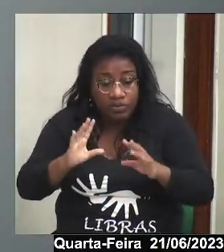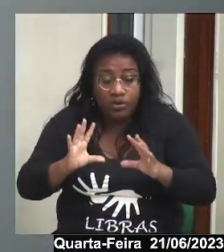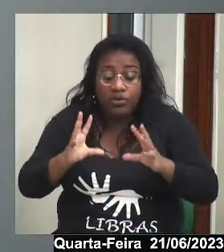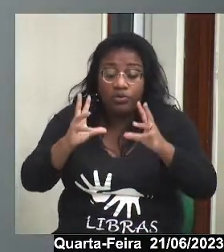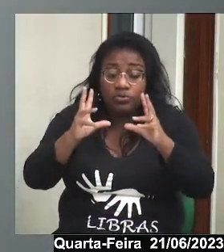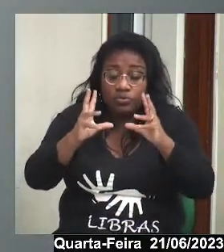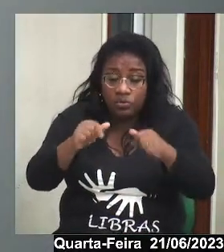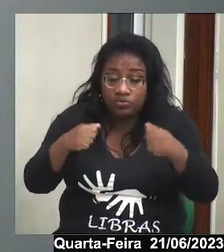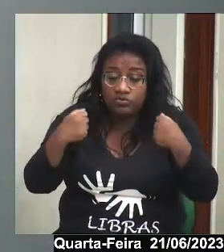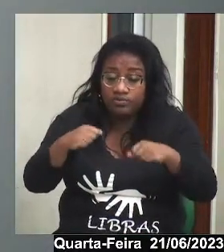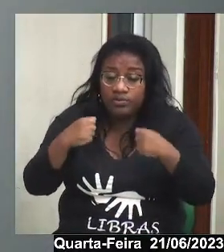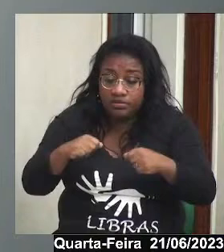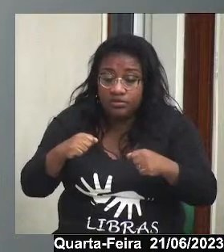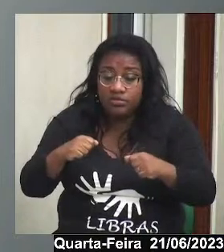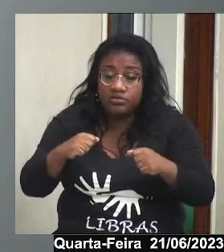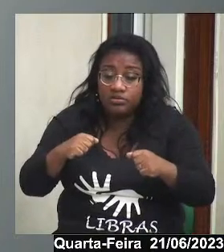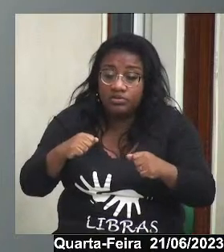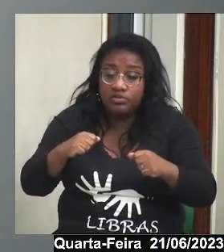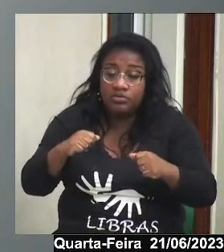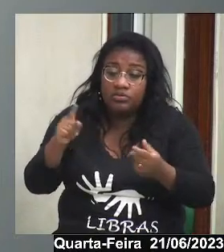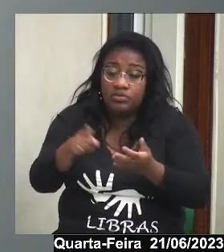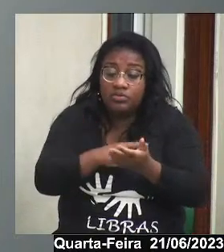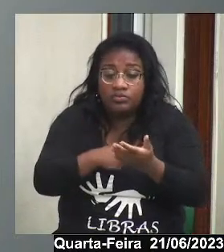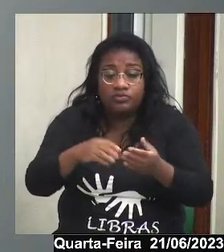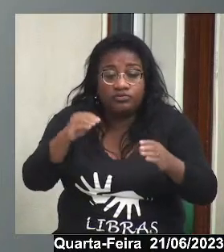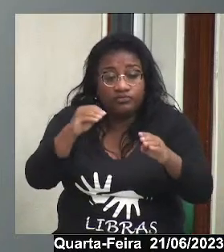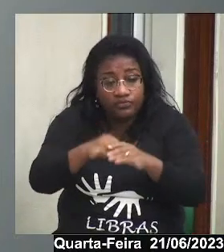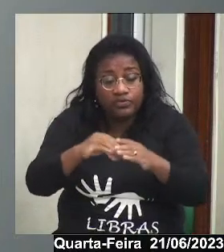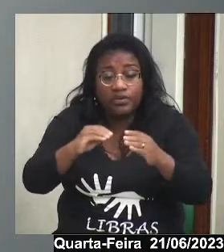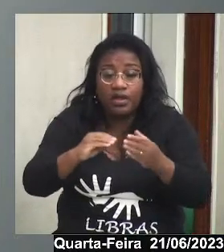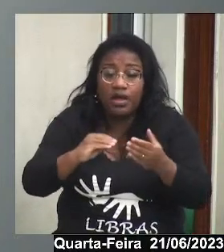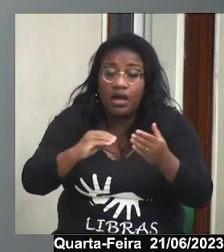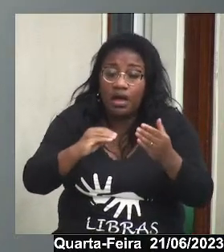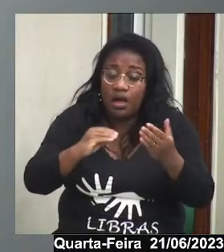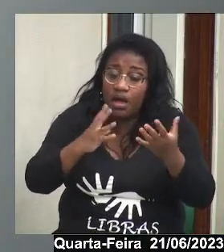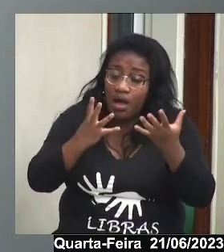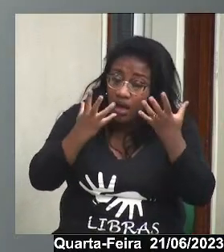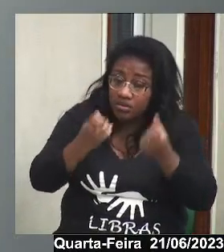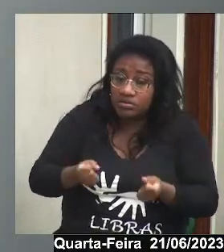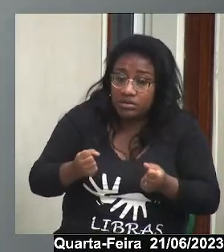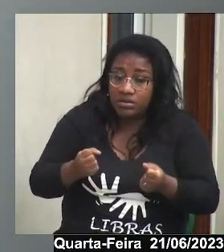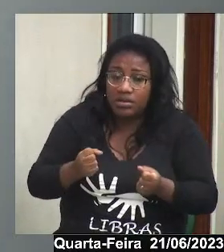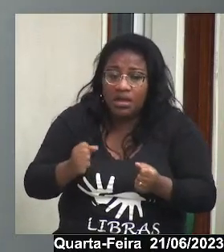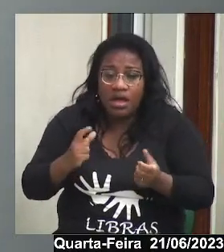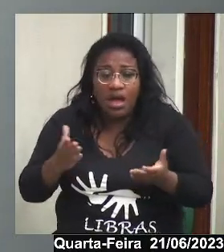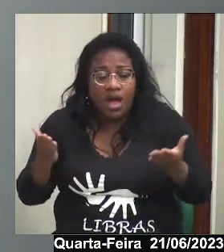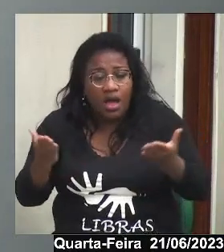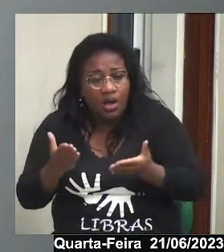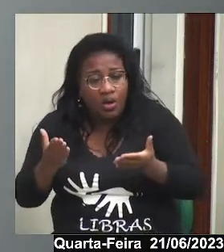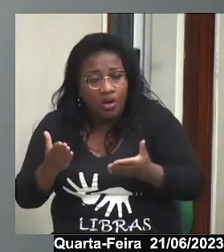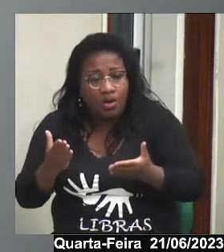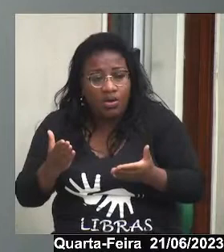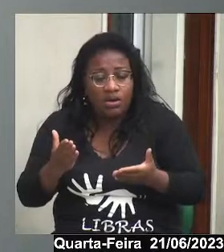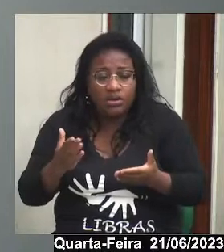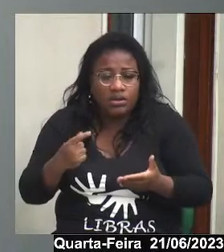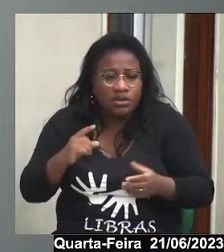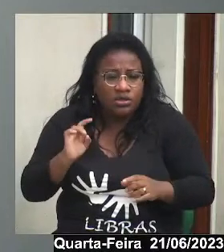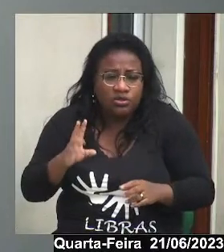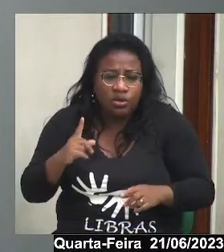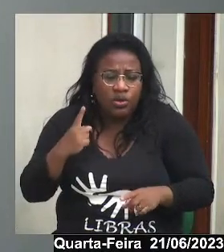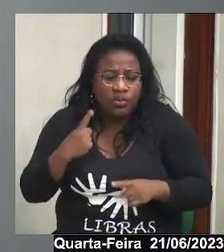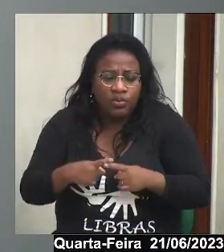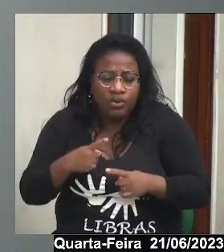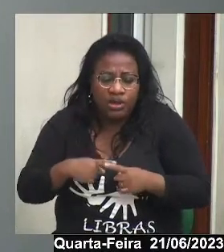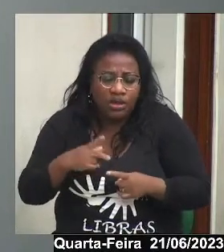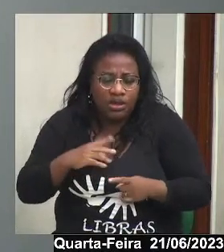visão, todo mundo tinha que votar a favor. Agora, prejudicar a população, prejudicar a GCM, porque eu propus esse